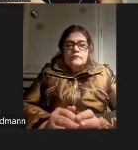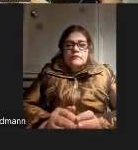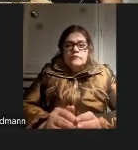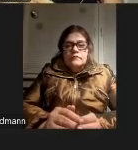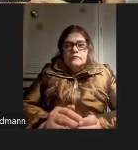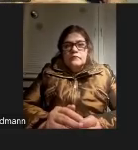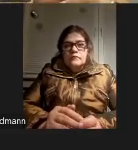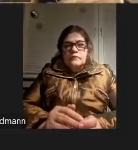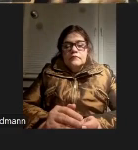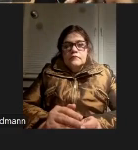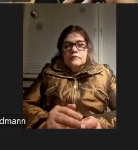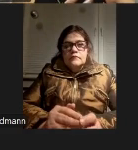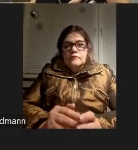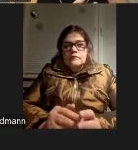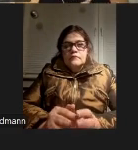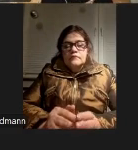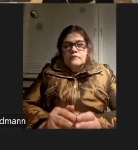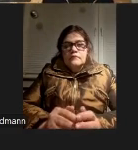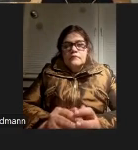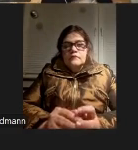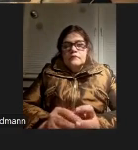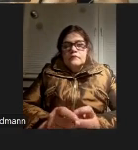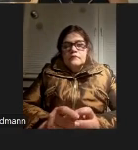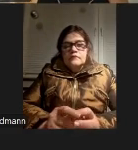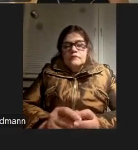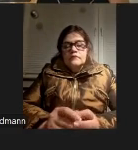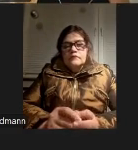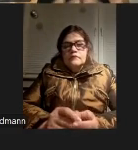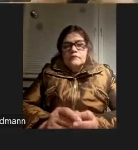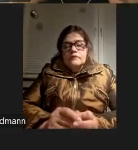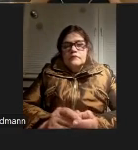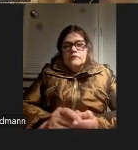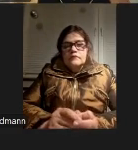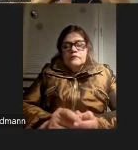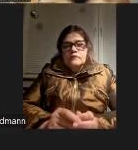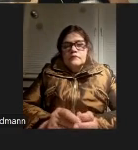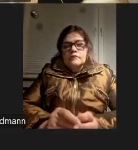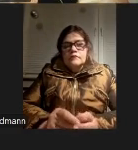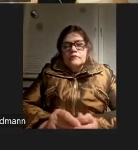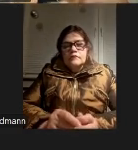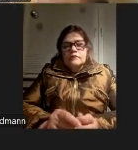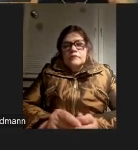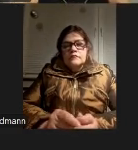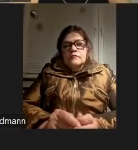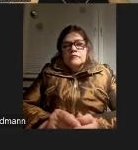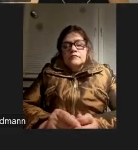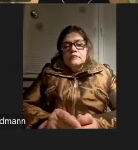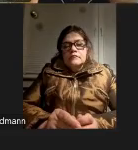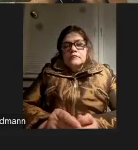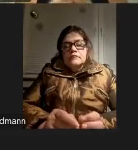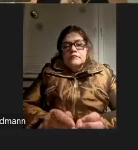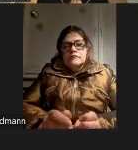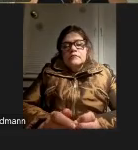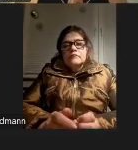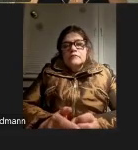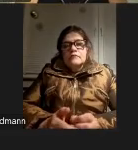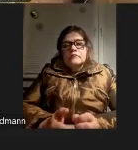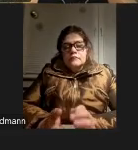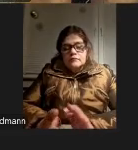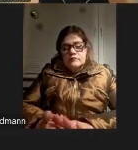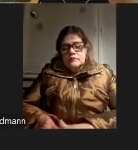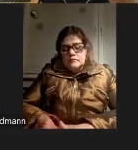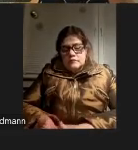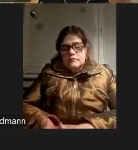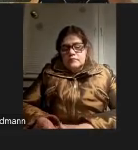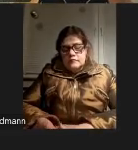pessoas tratando. Então, além de ser um nicho excelente de saúde, de tratamento, que faz parte ali do contexto de saúde do paciente,